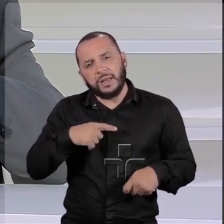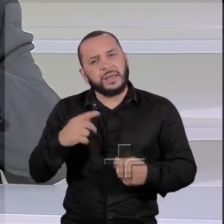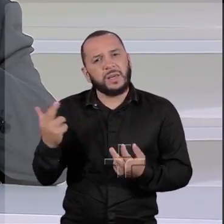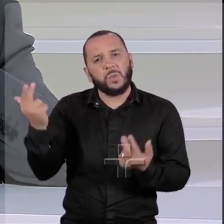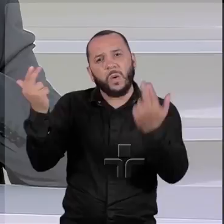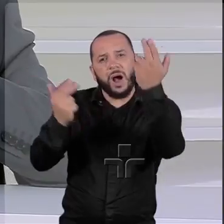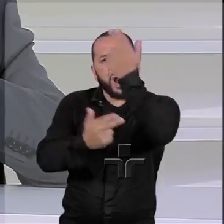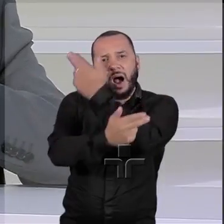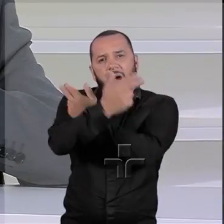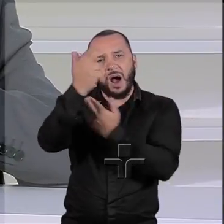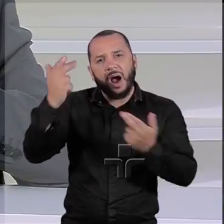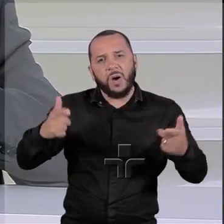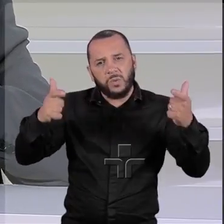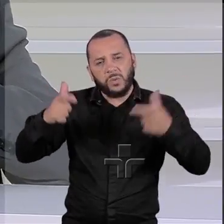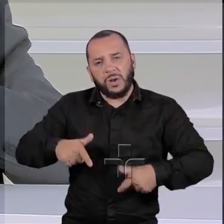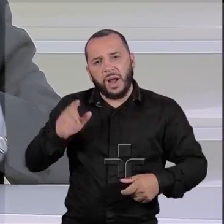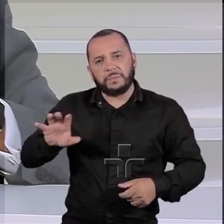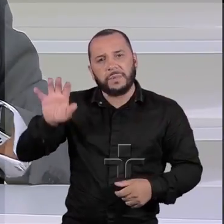lado,